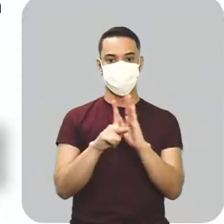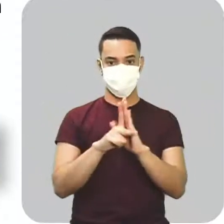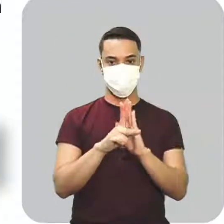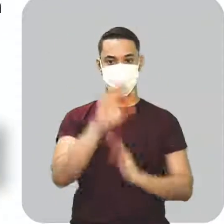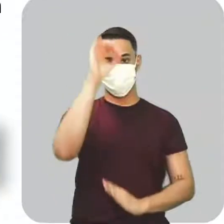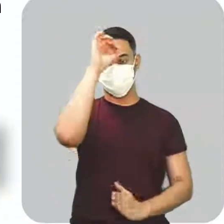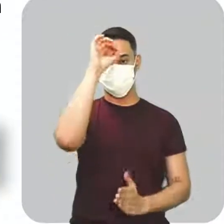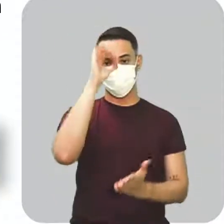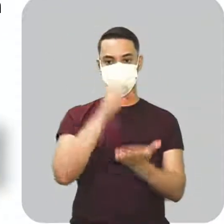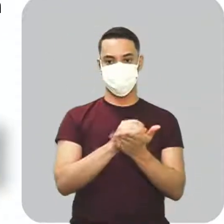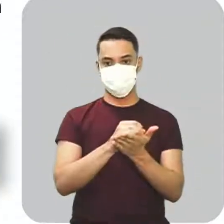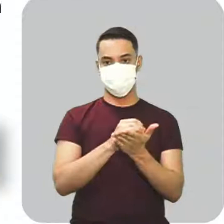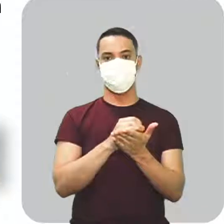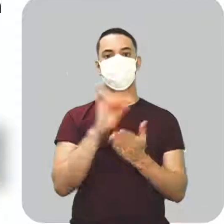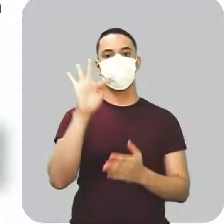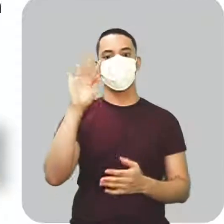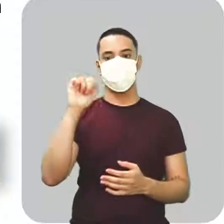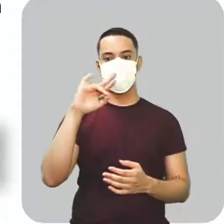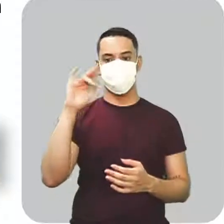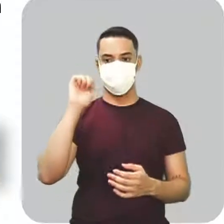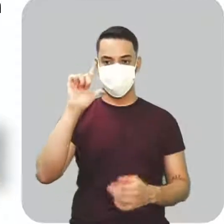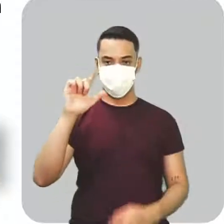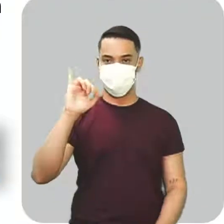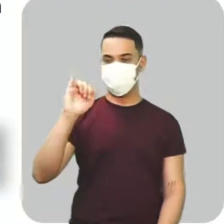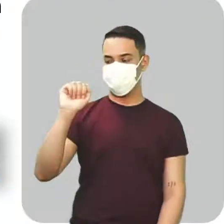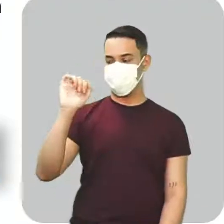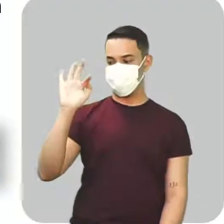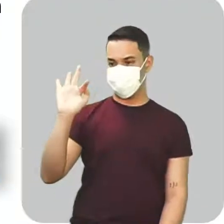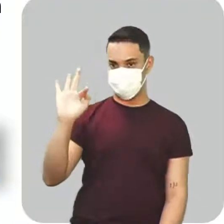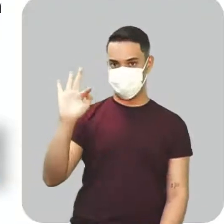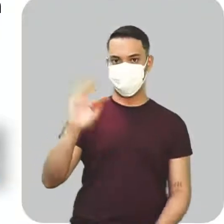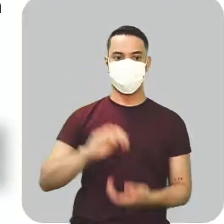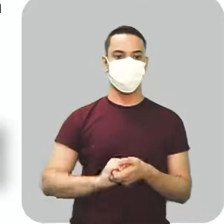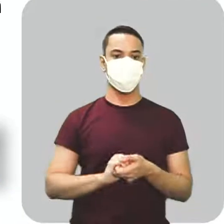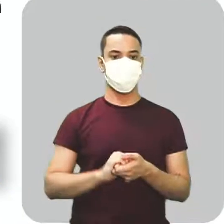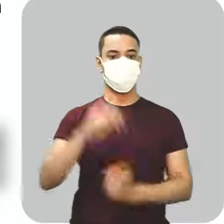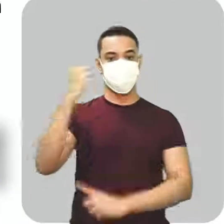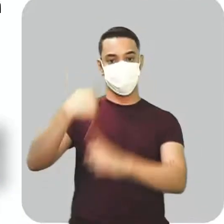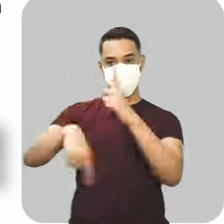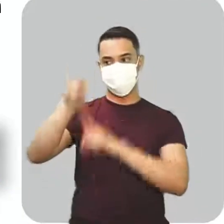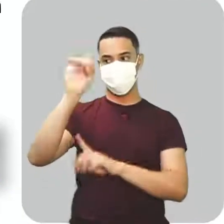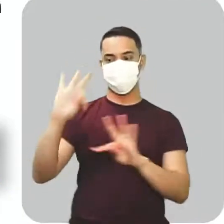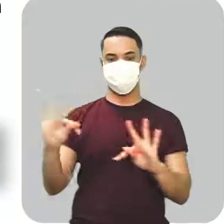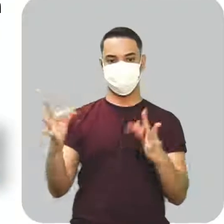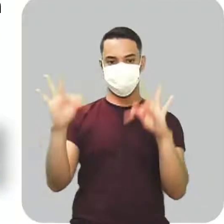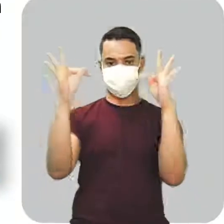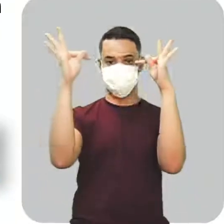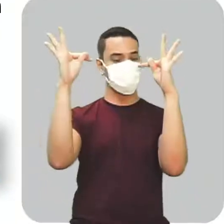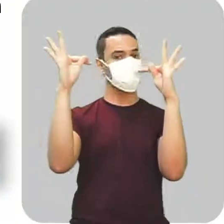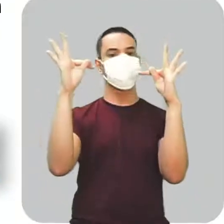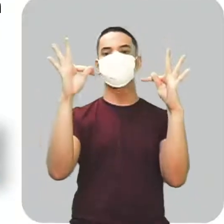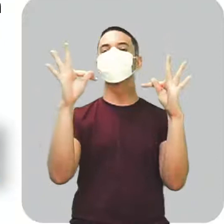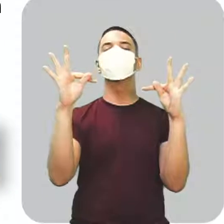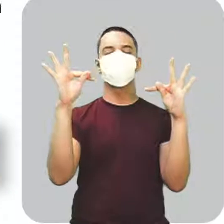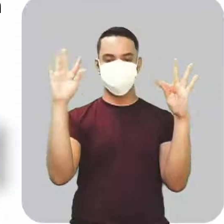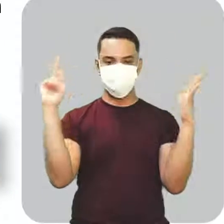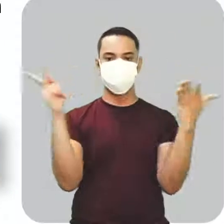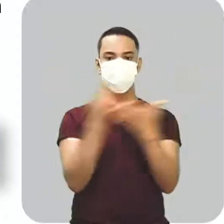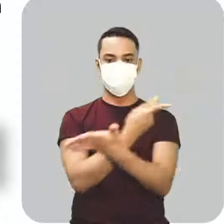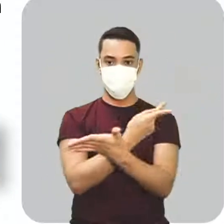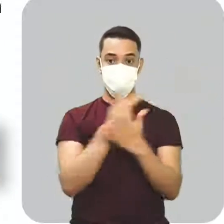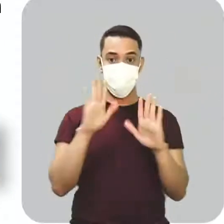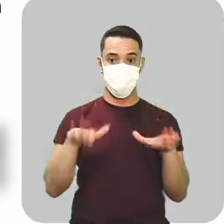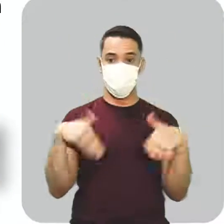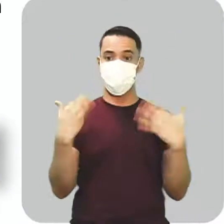analfabetismo funcional, IAF. O avanço da tecnologia é inevitável.